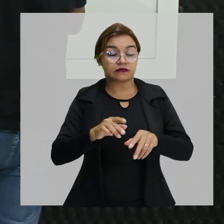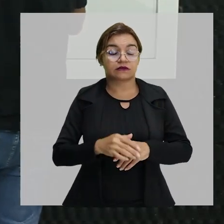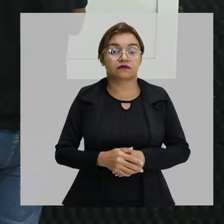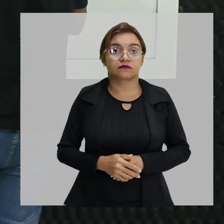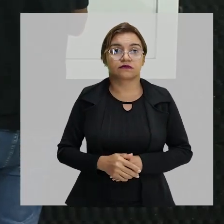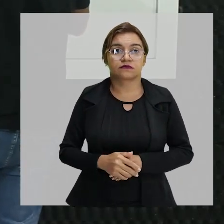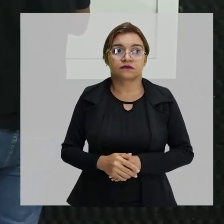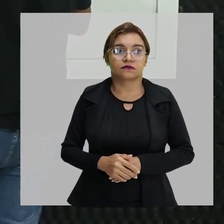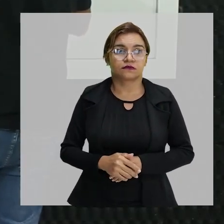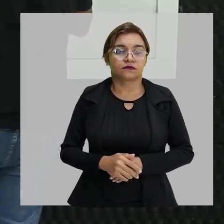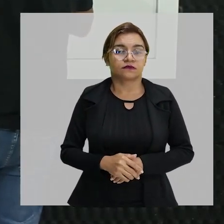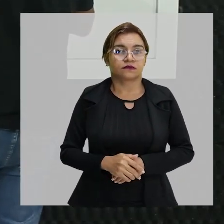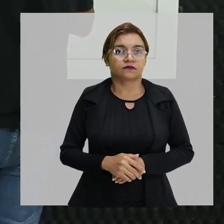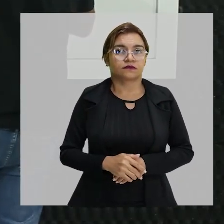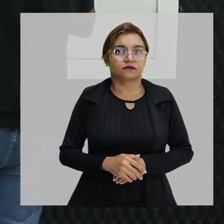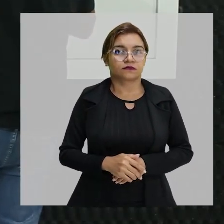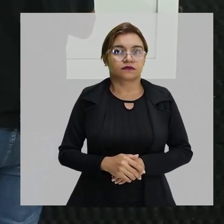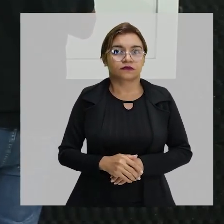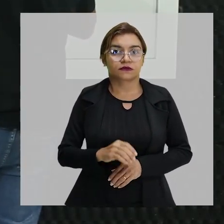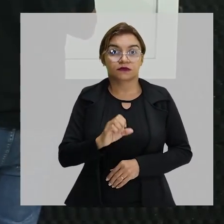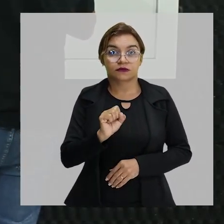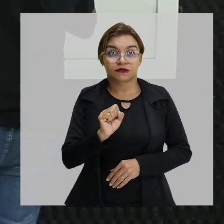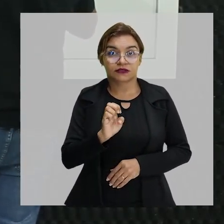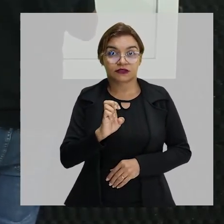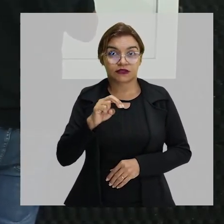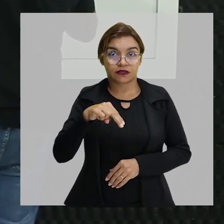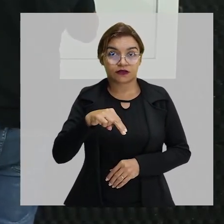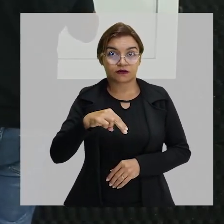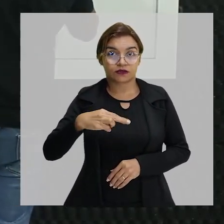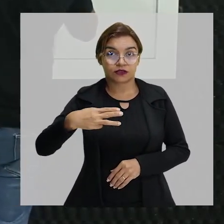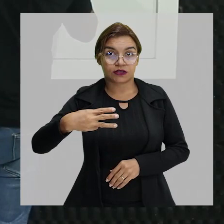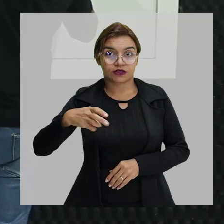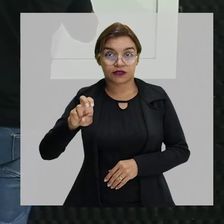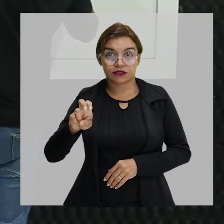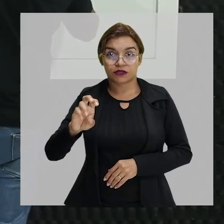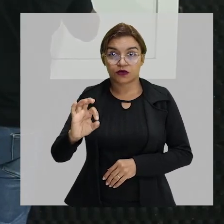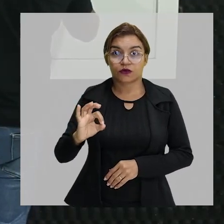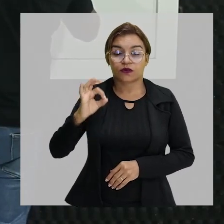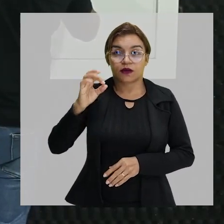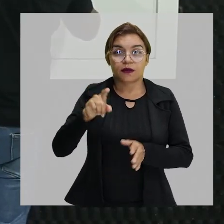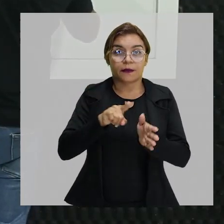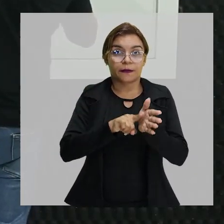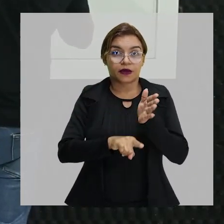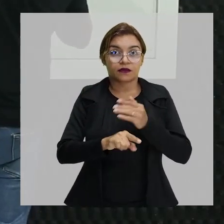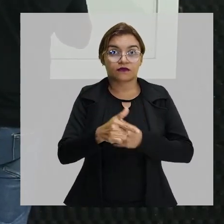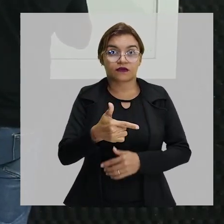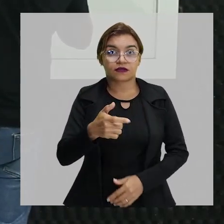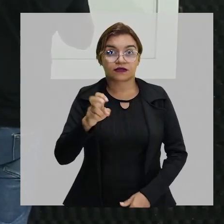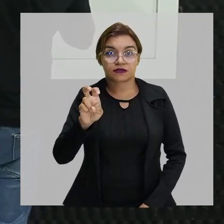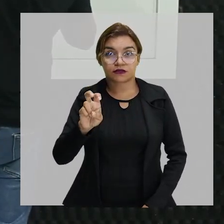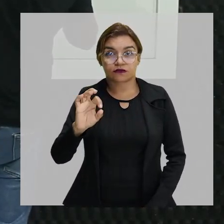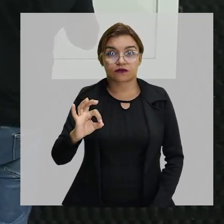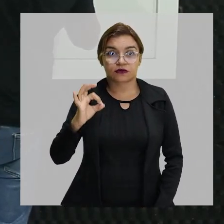Seno de 35 graus menos 25